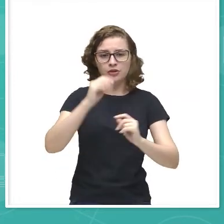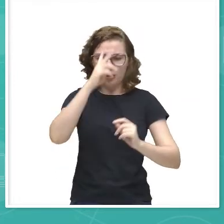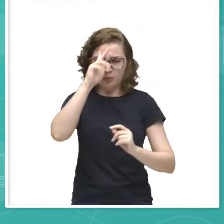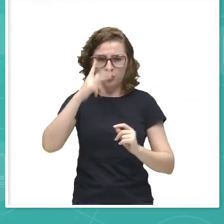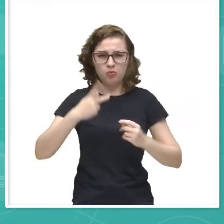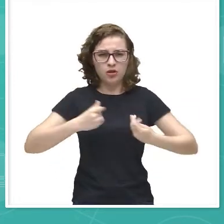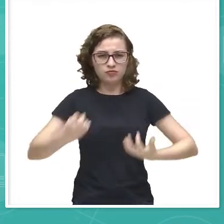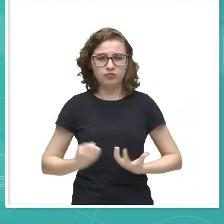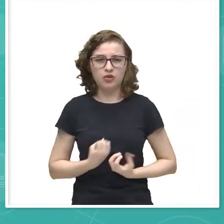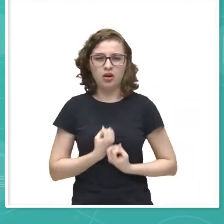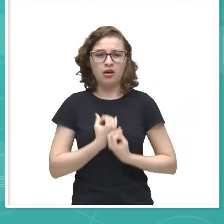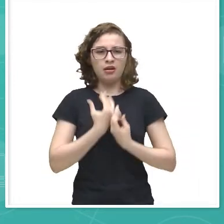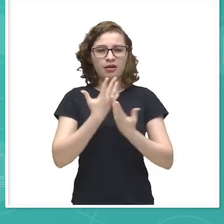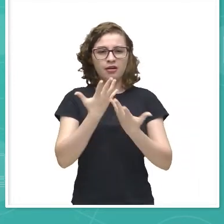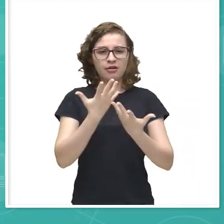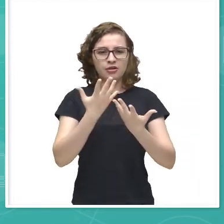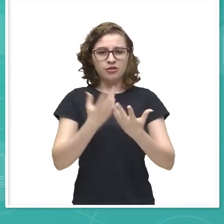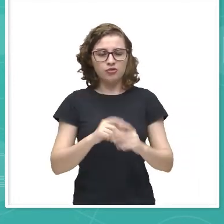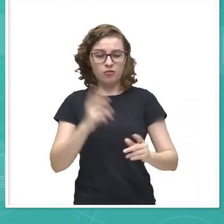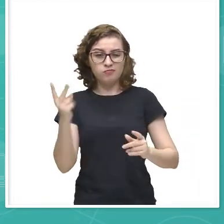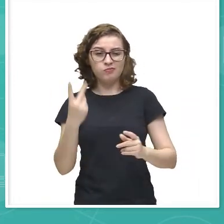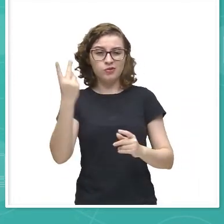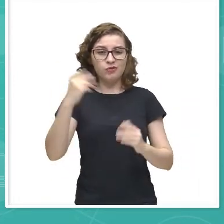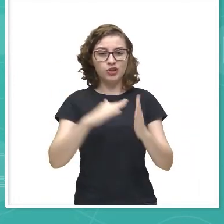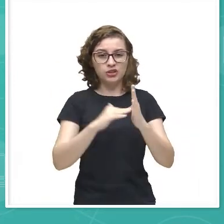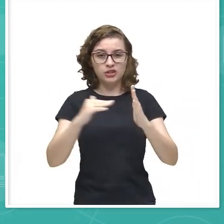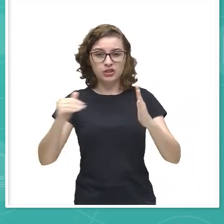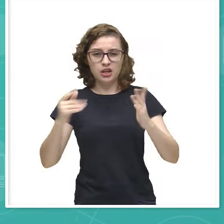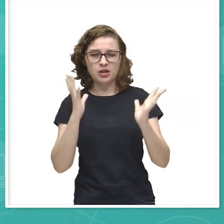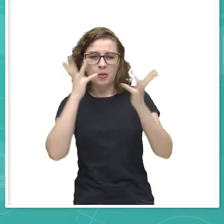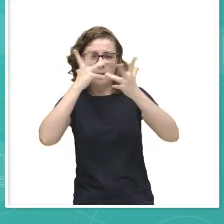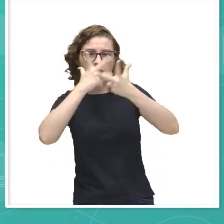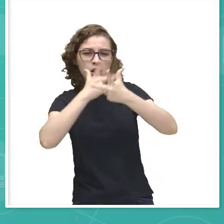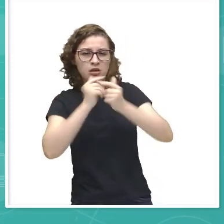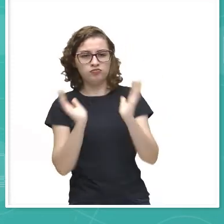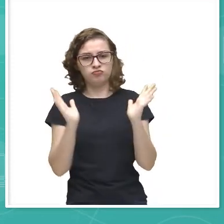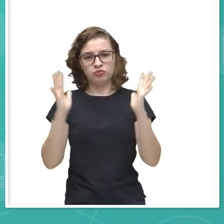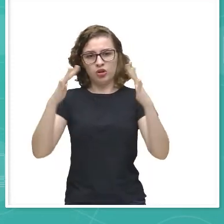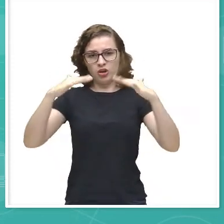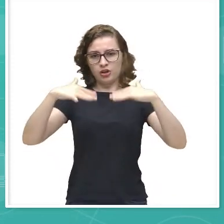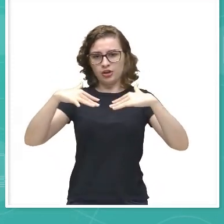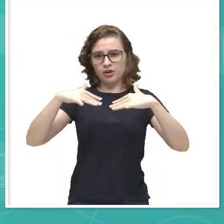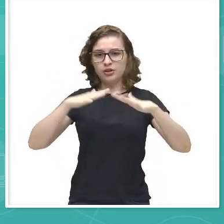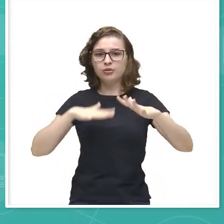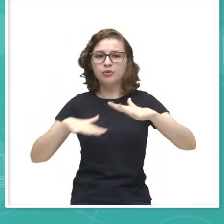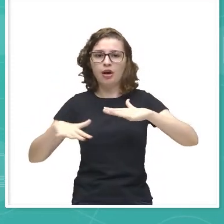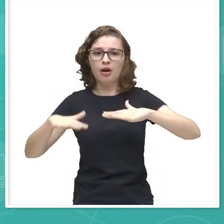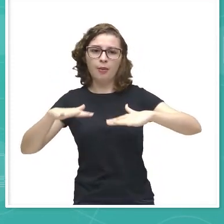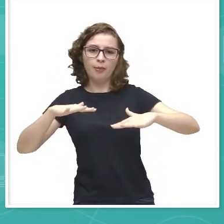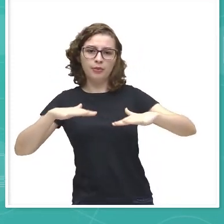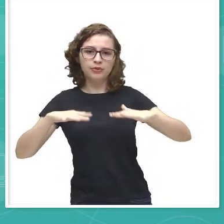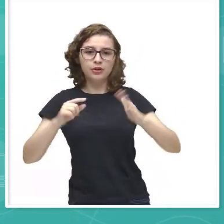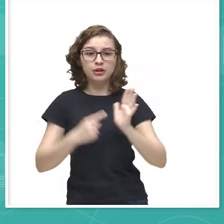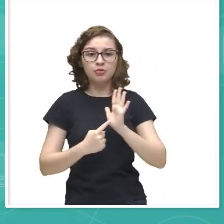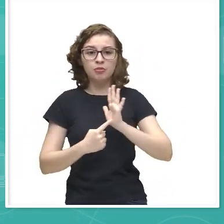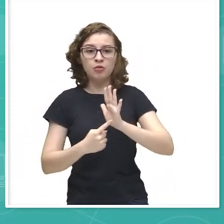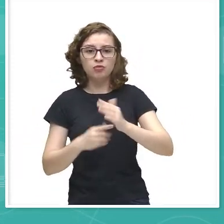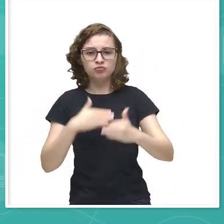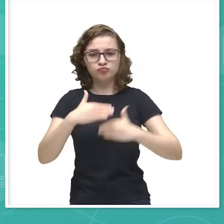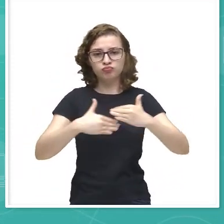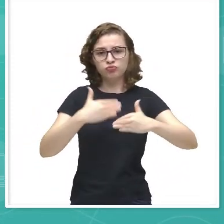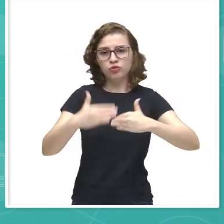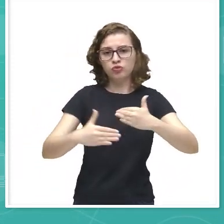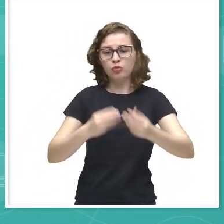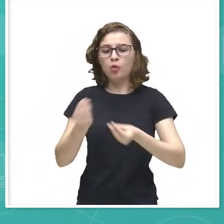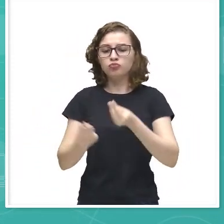valores estéticos, como beleza, equilíbrio, harmonia, que representam um conjunto de procedimentos utilizados